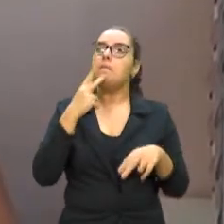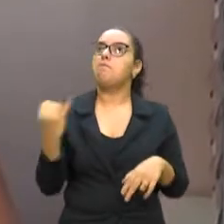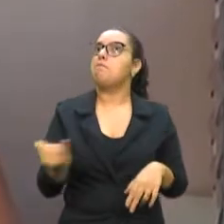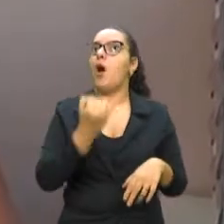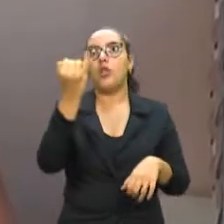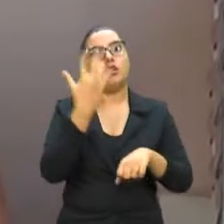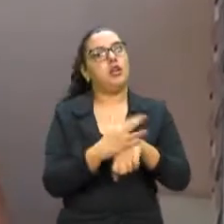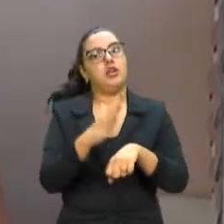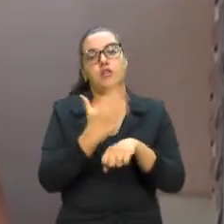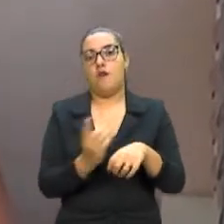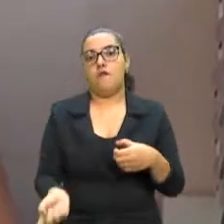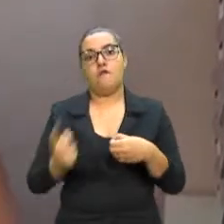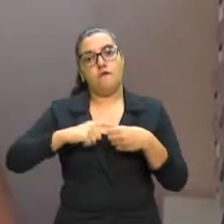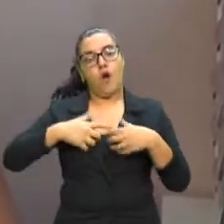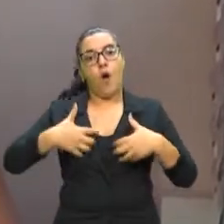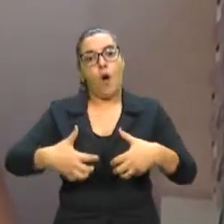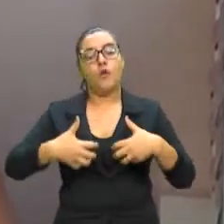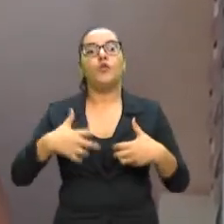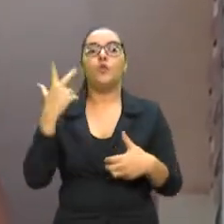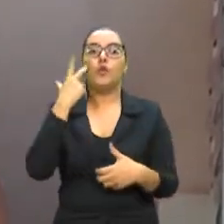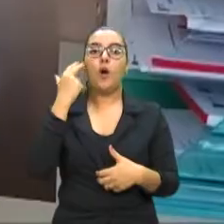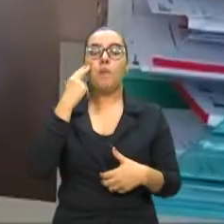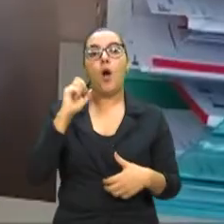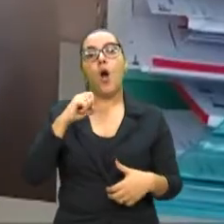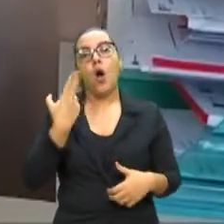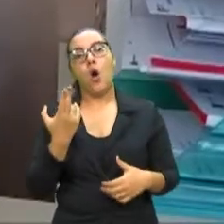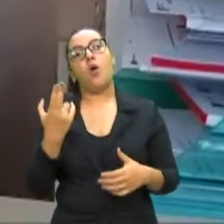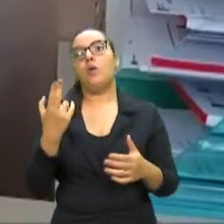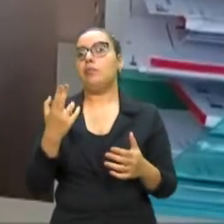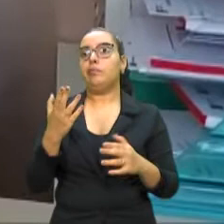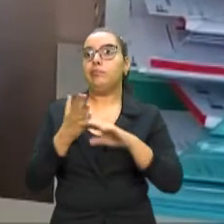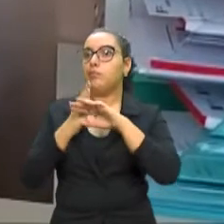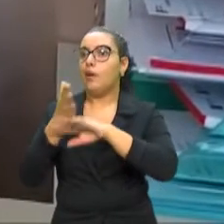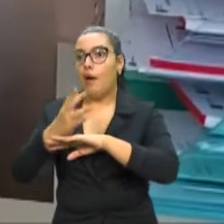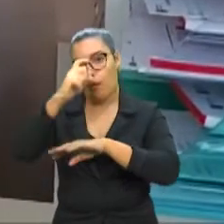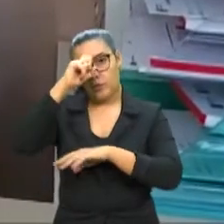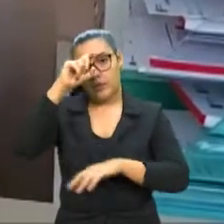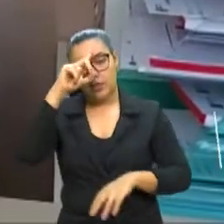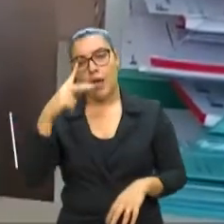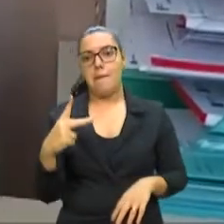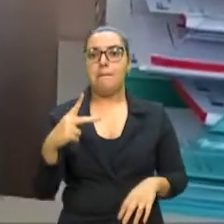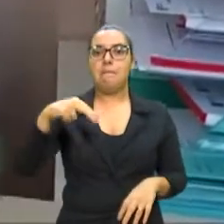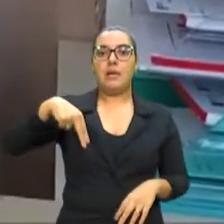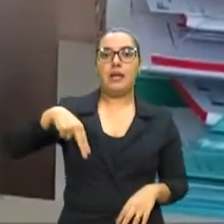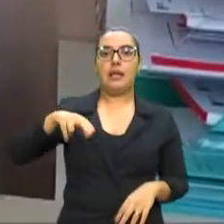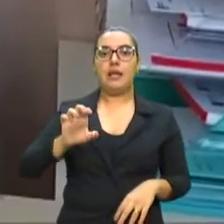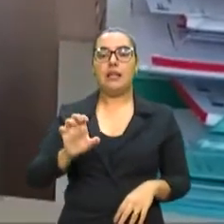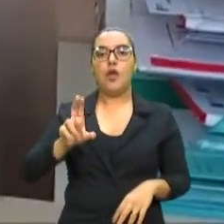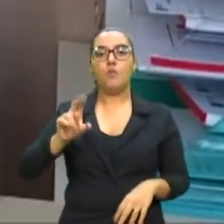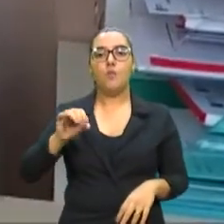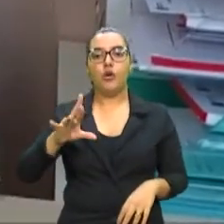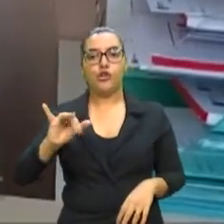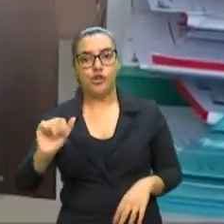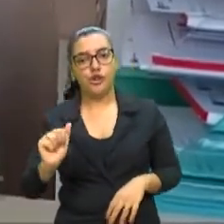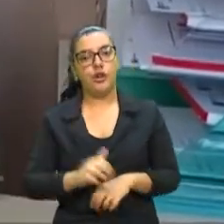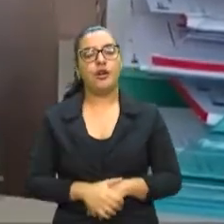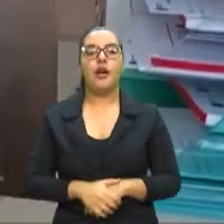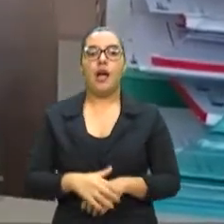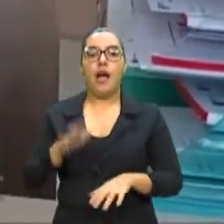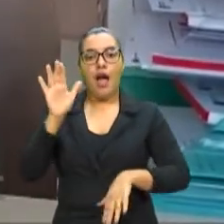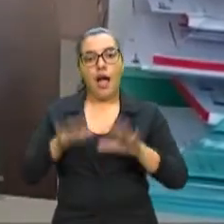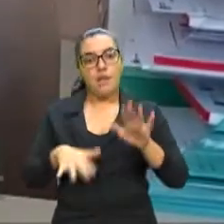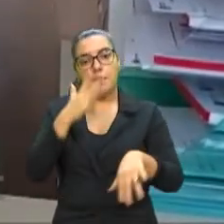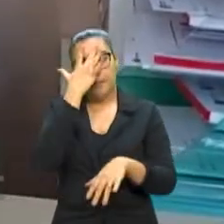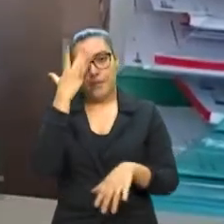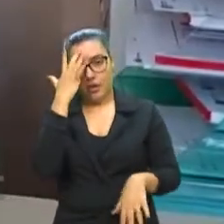uma reinternação por uma pneumonia, por exemplo. Muito importante também da reabilitação pulmonar é impedir que esses pacientes